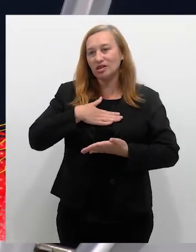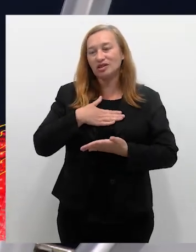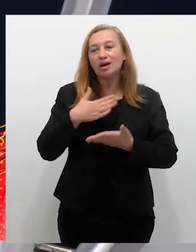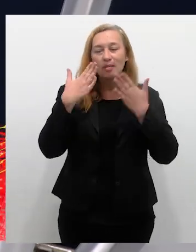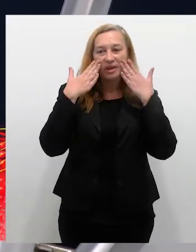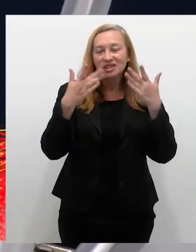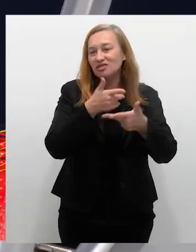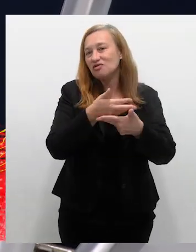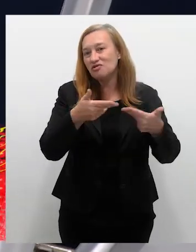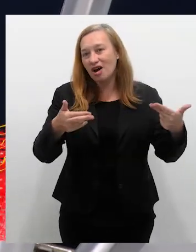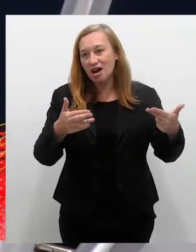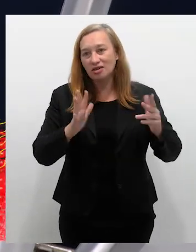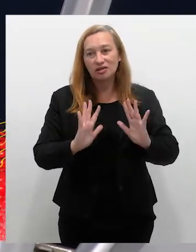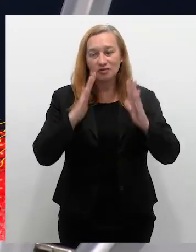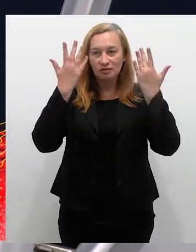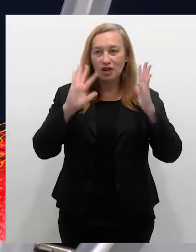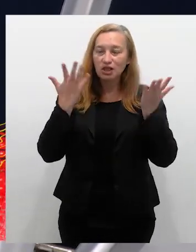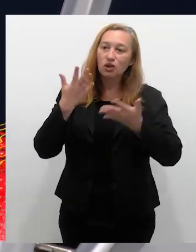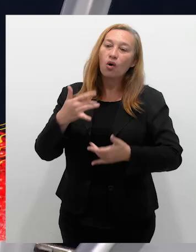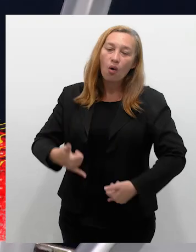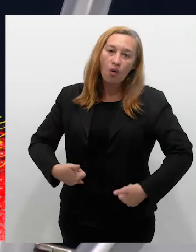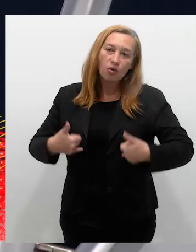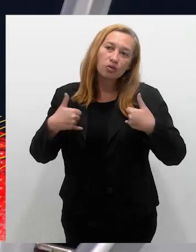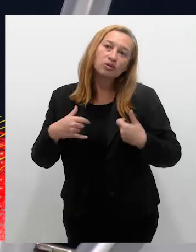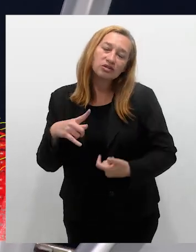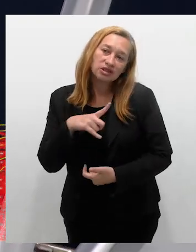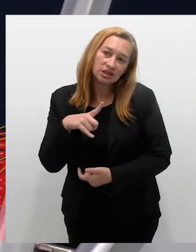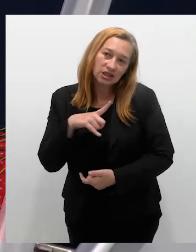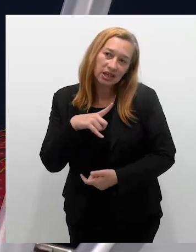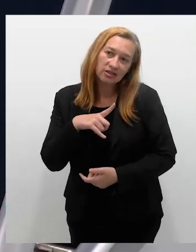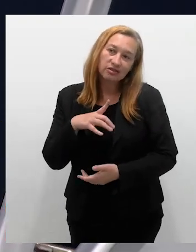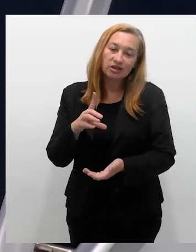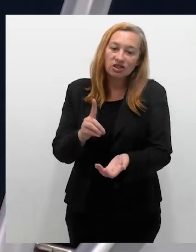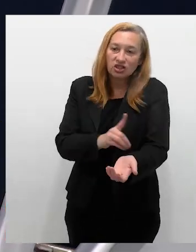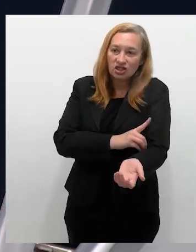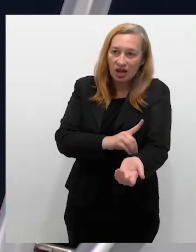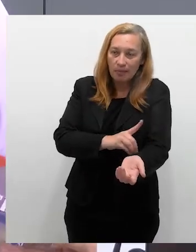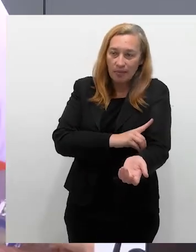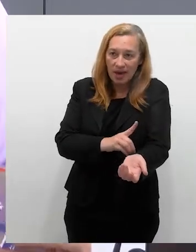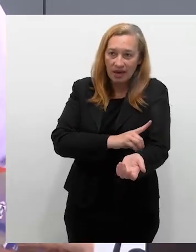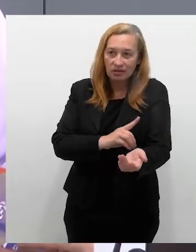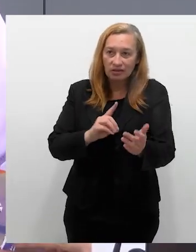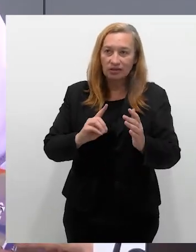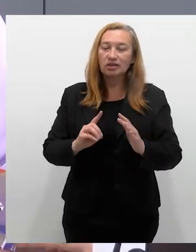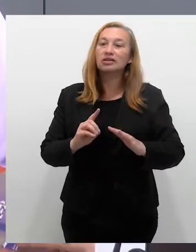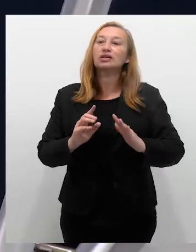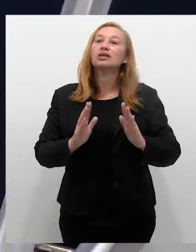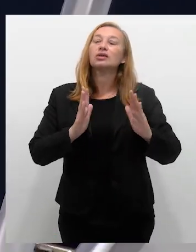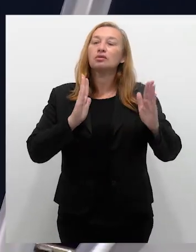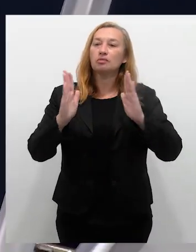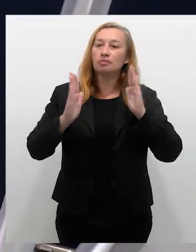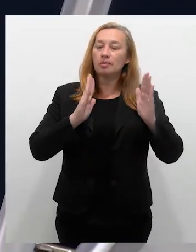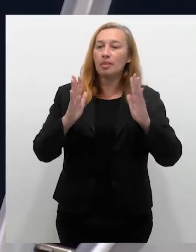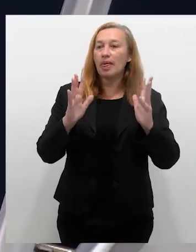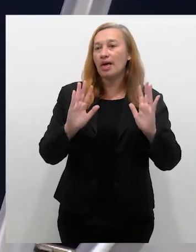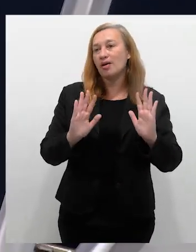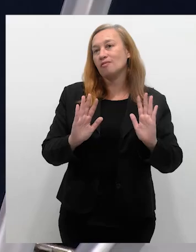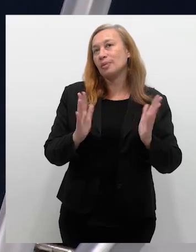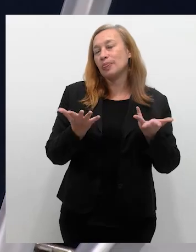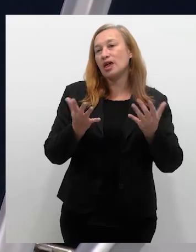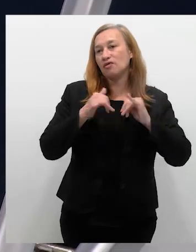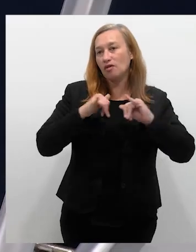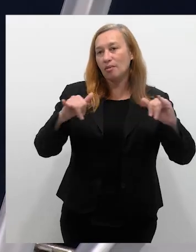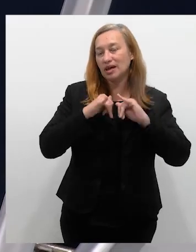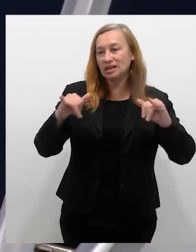sabe, eu apresento vários eventos e eu tenho muito orgulho dos eventos de diabetes. né? Boa. Porque eu não sou diabética, Não.